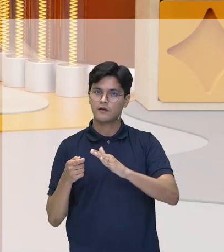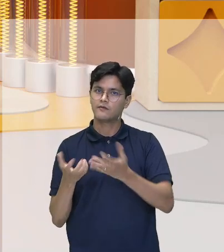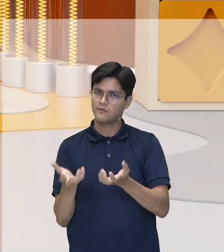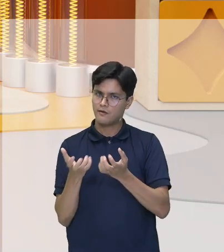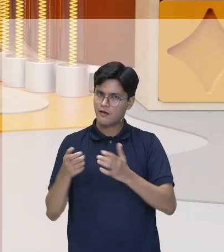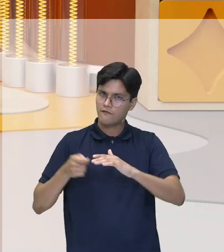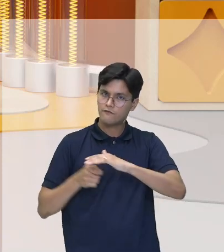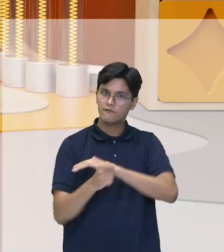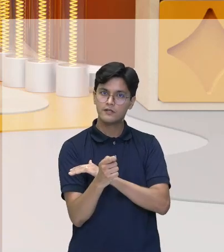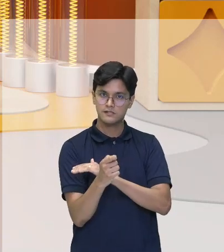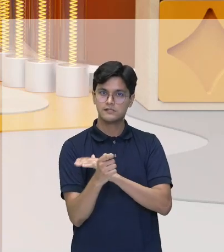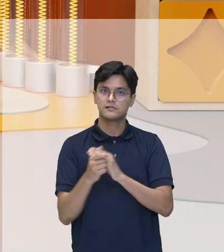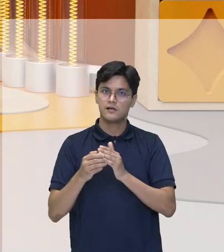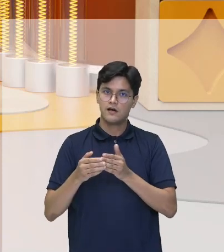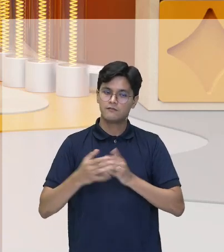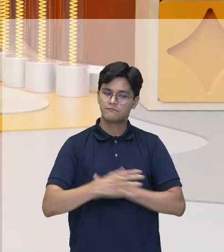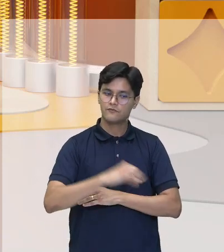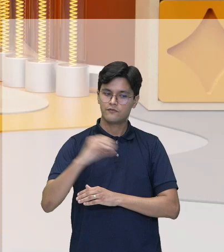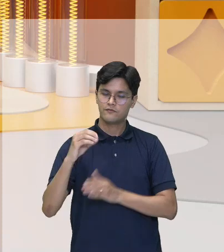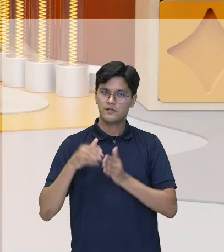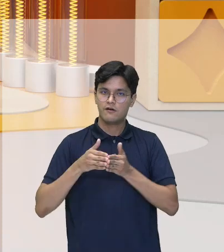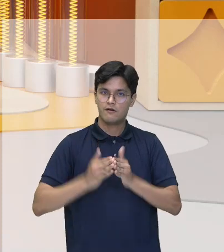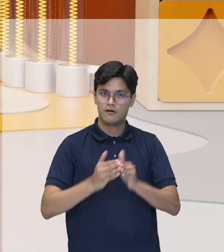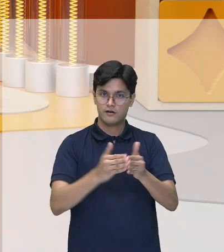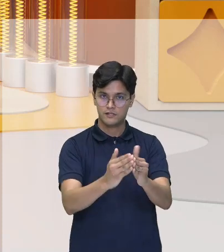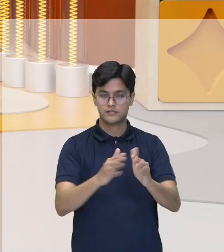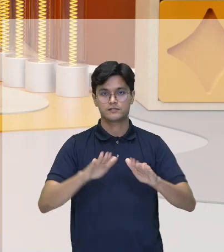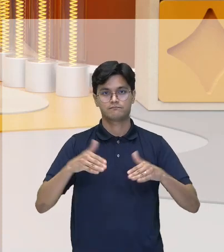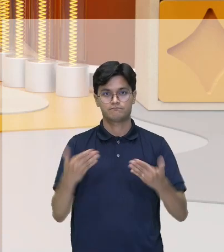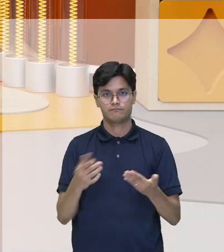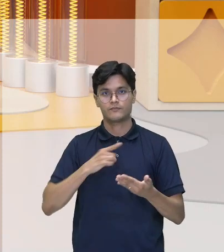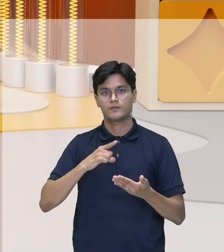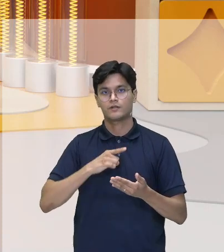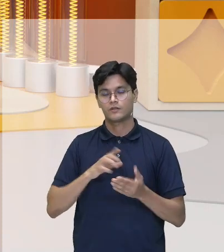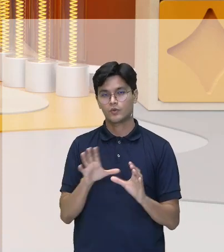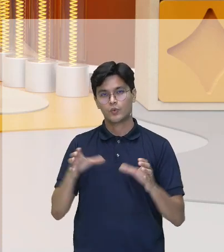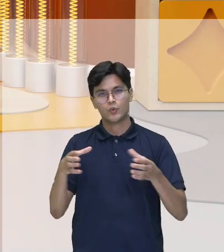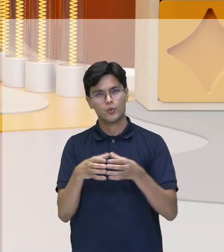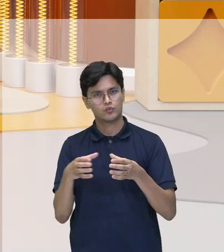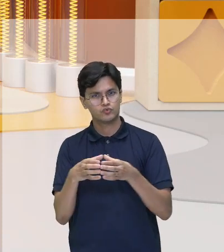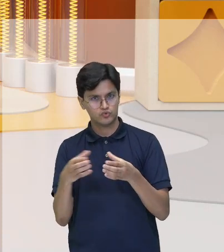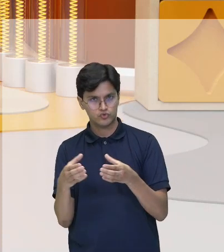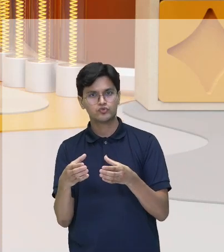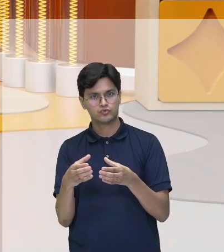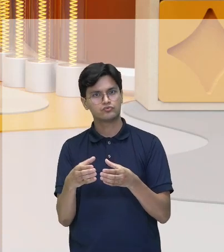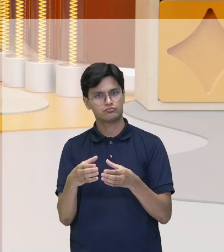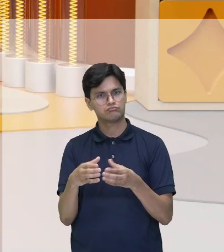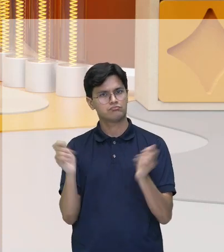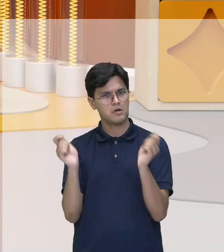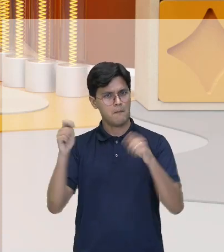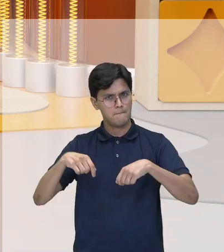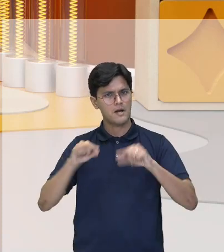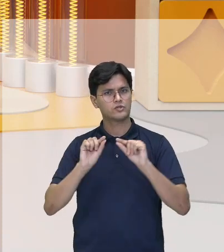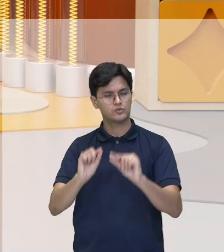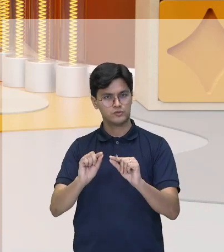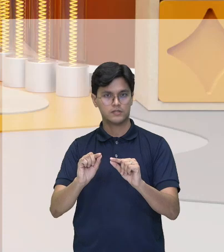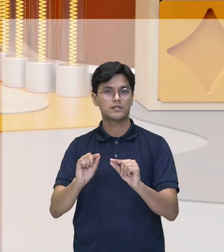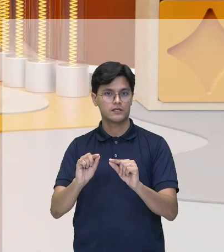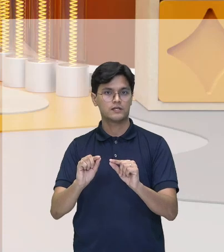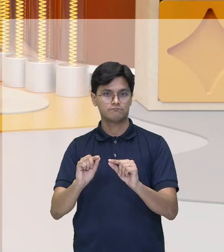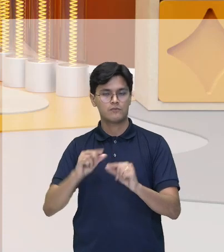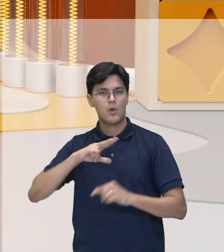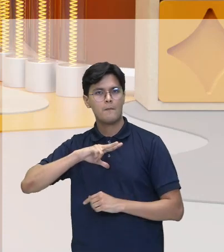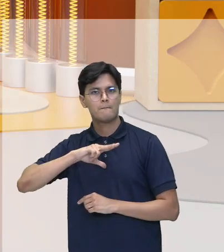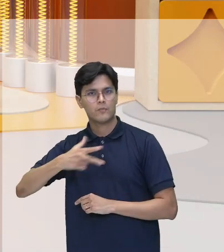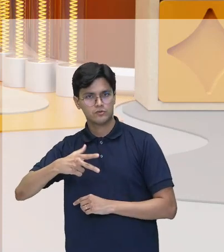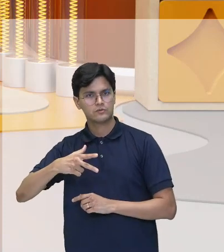das grandes navegações. Temos aqui um mapa, né, do século XVI, é um mapa conhecido, tem o